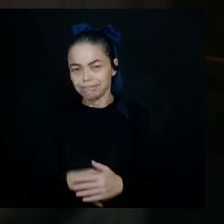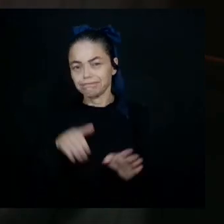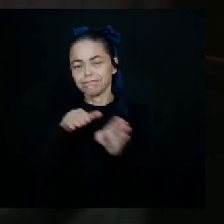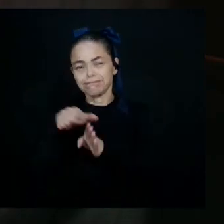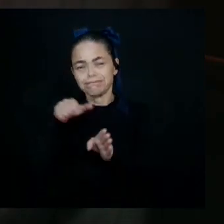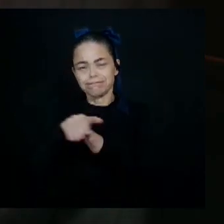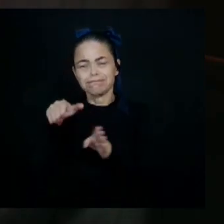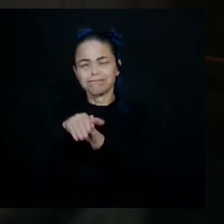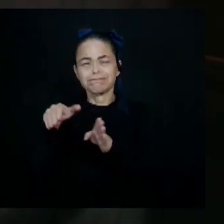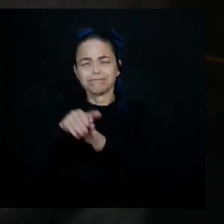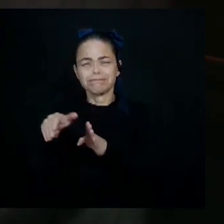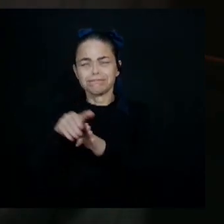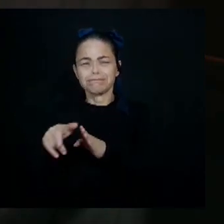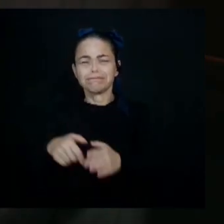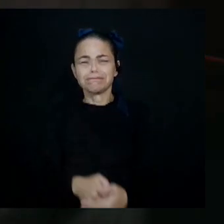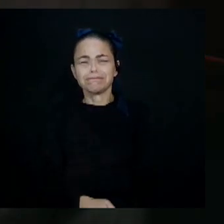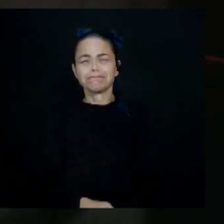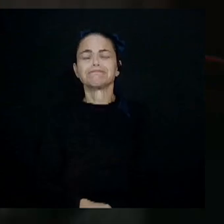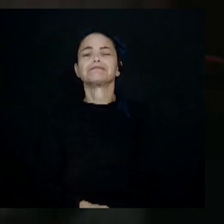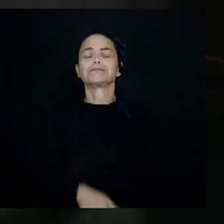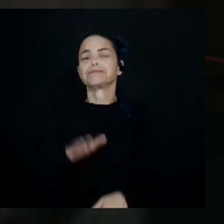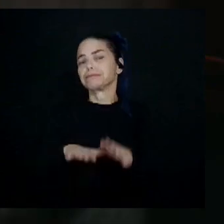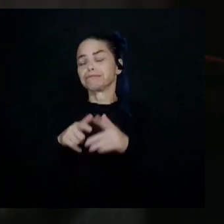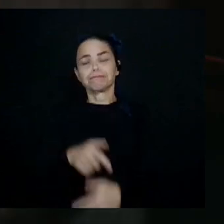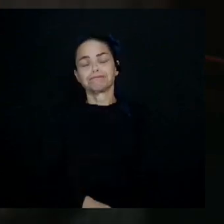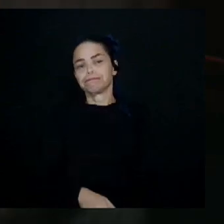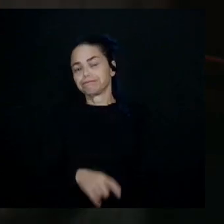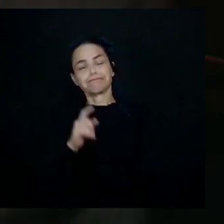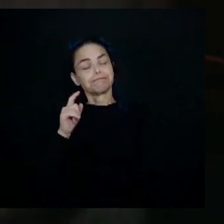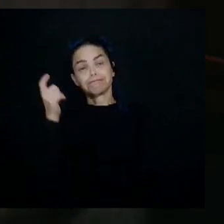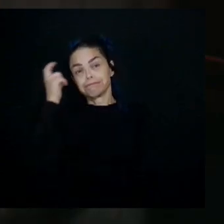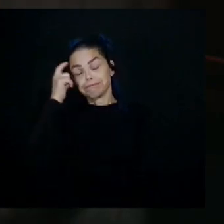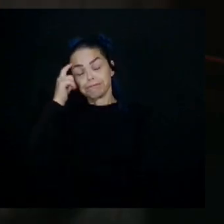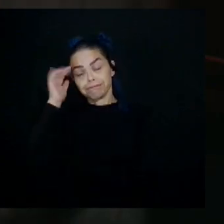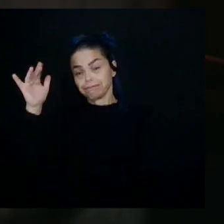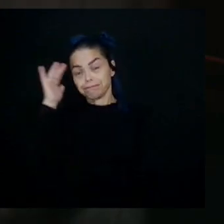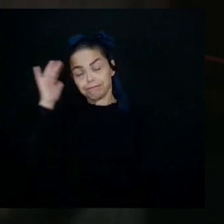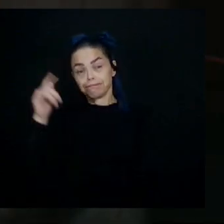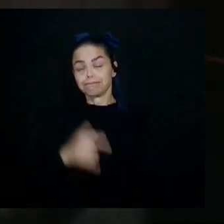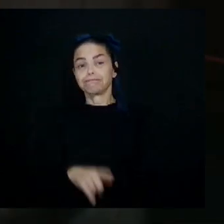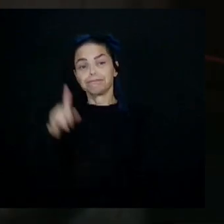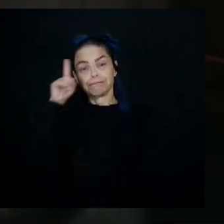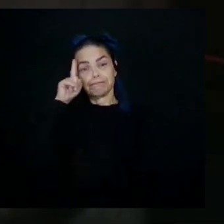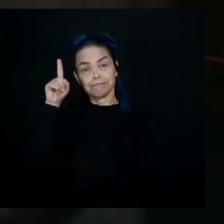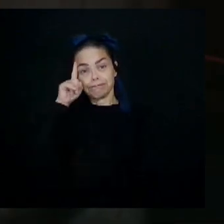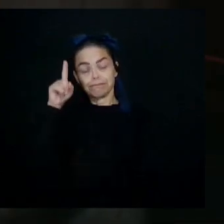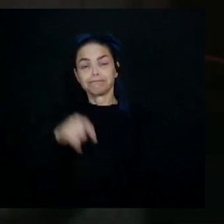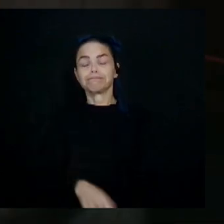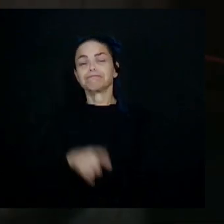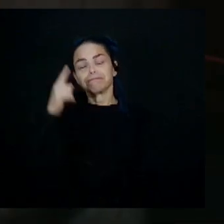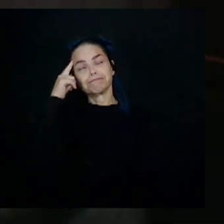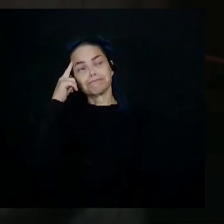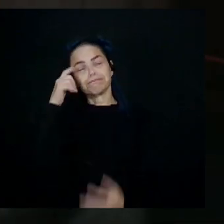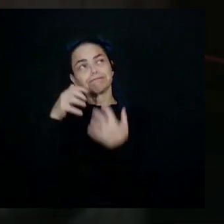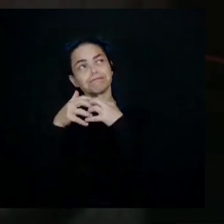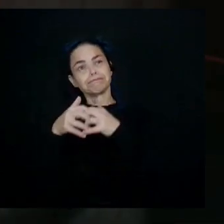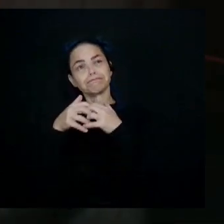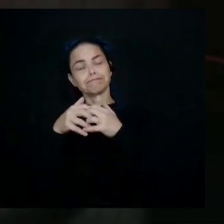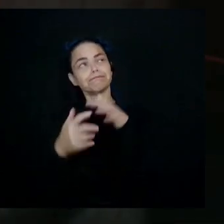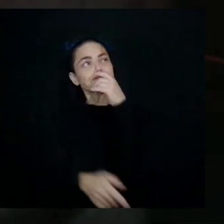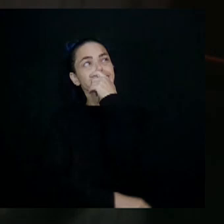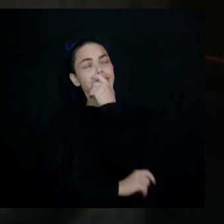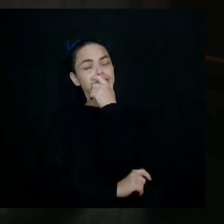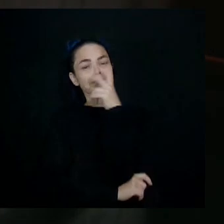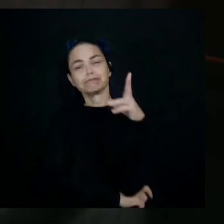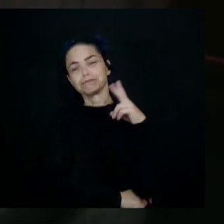trazendo para a gente situações que às vezes a gente nem imagina, né, no nosso dia a dia, e você para pensar assim, você fala, poxa vida, mas